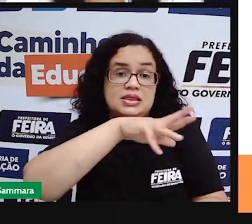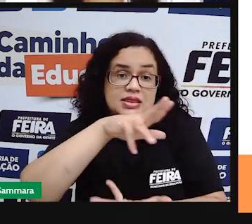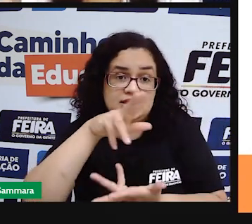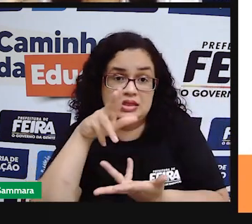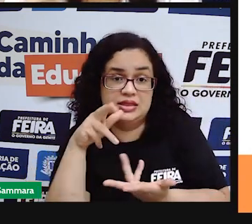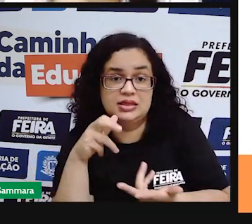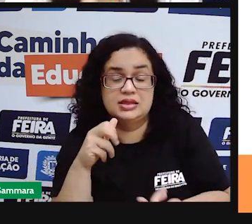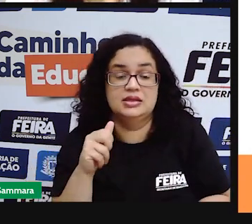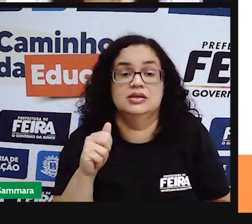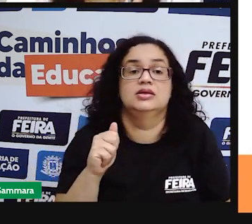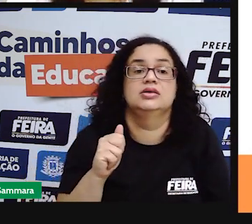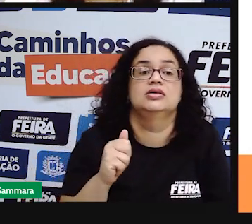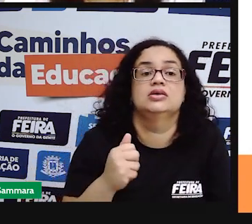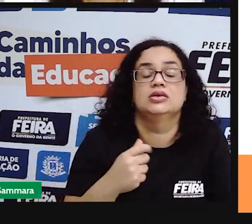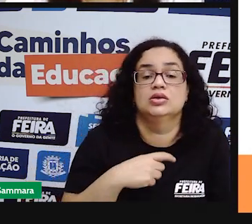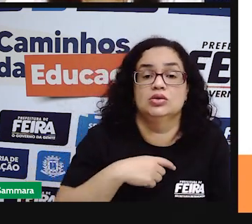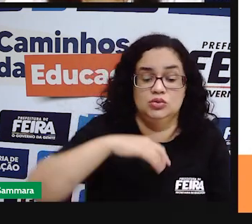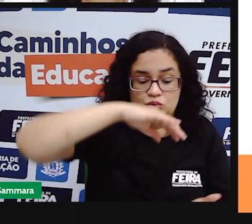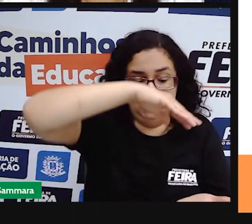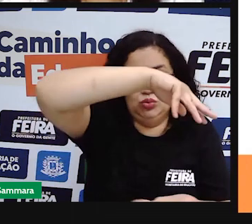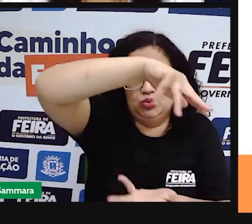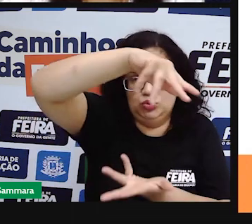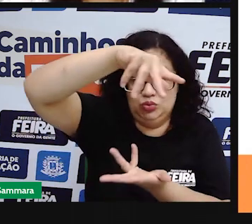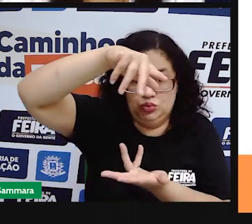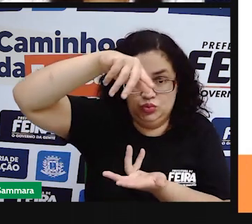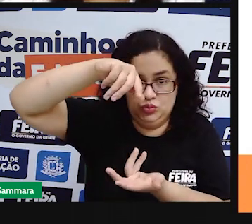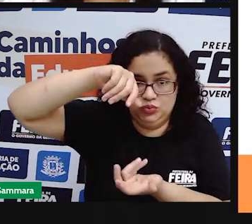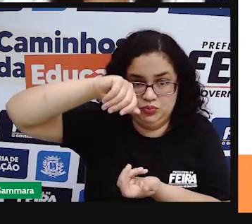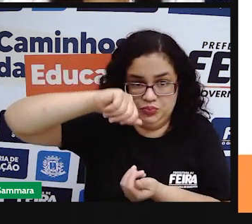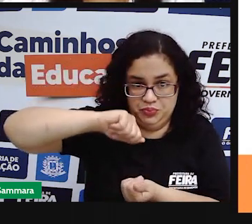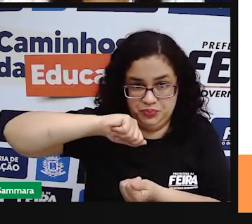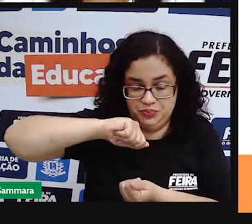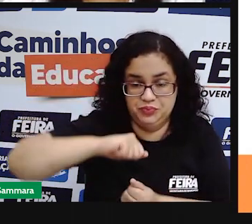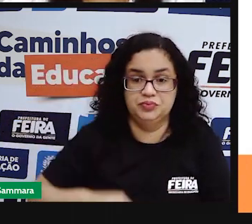a volta em torno dela mesma.